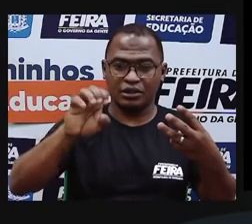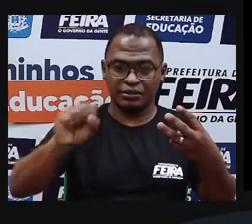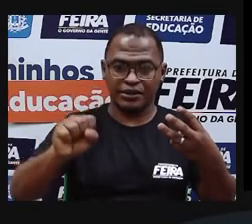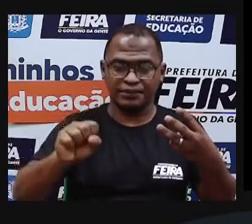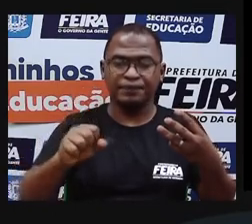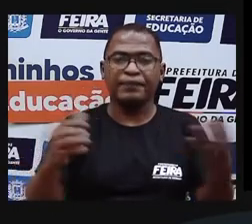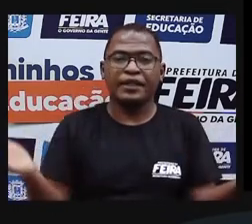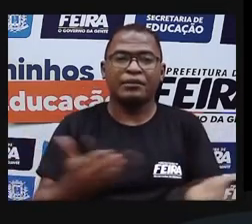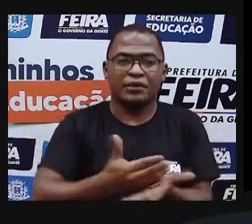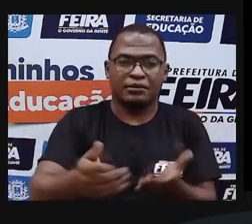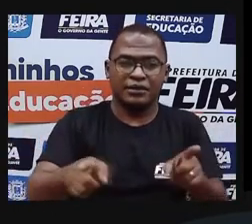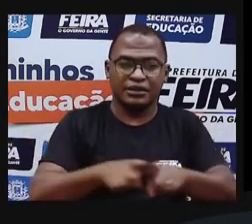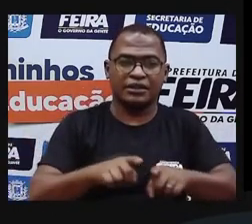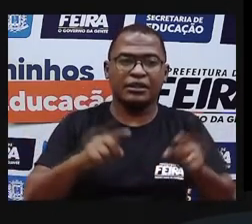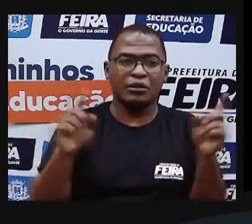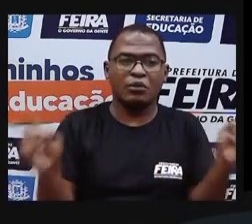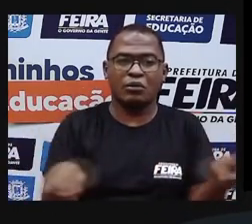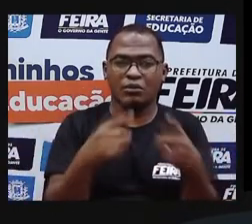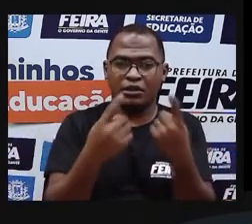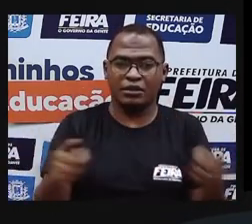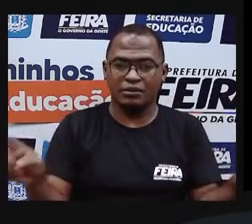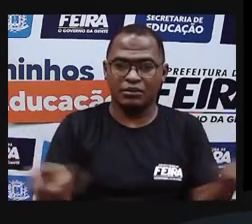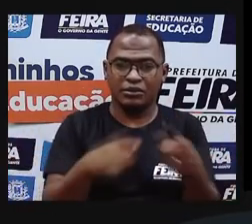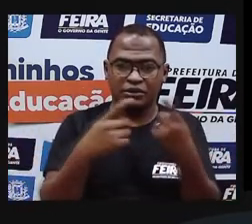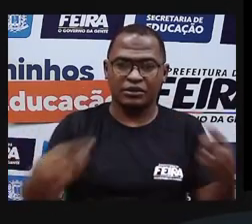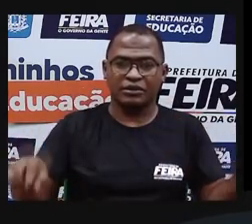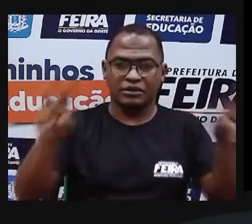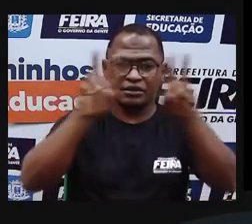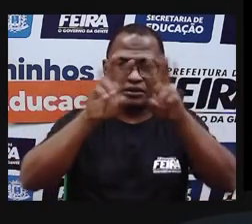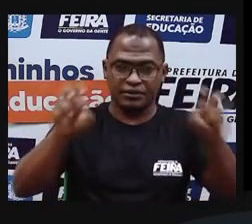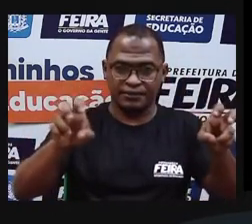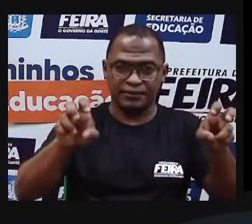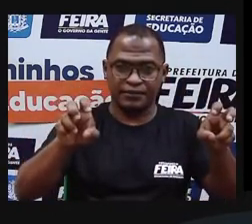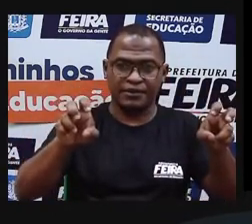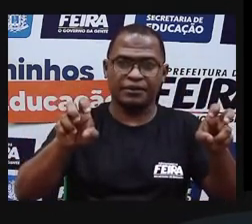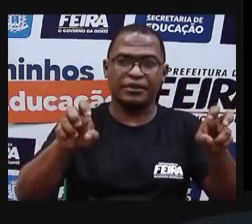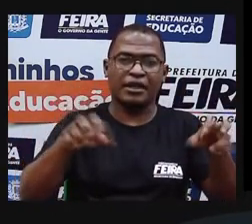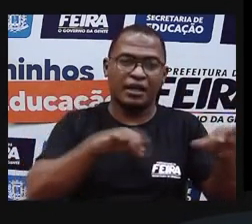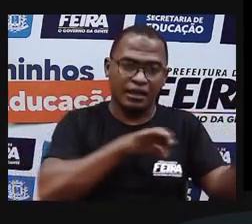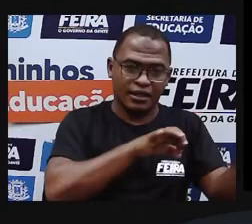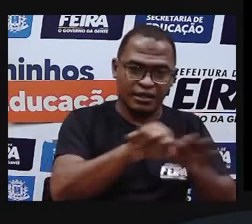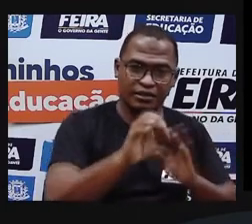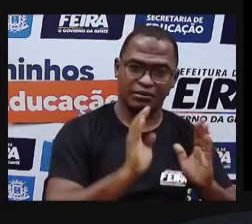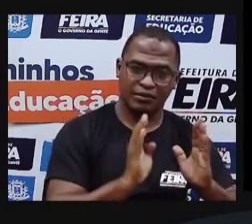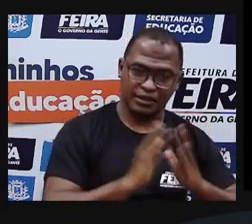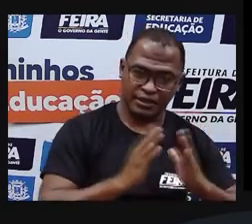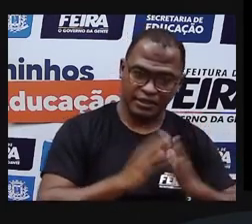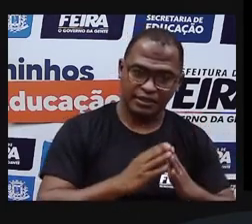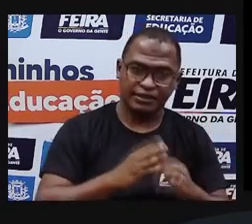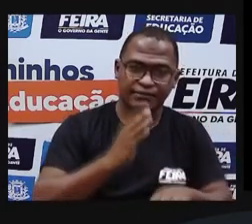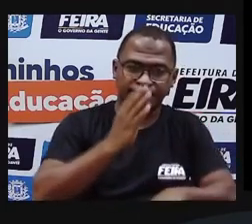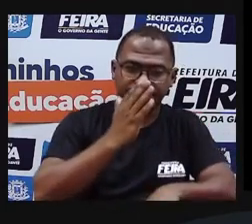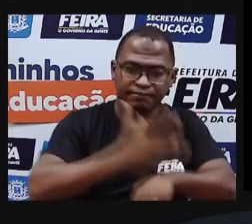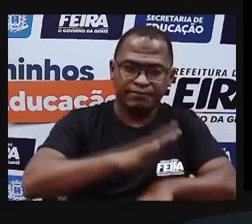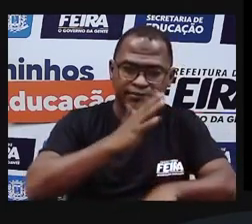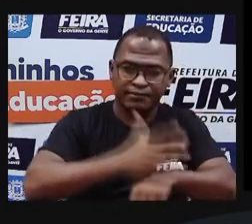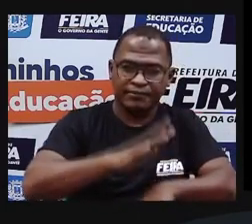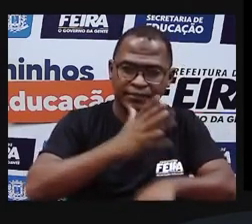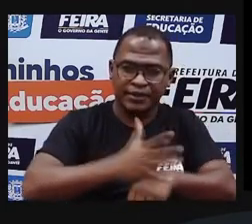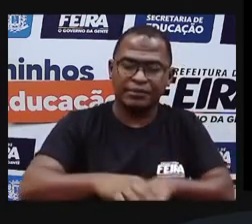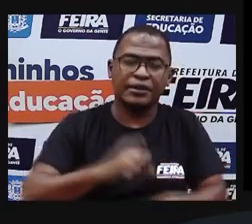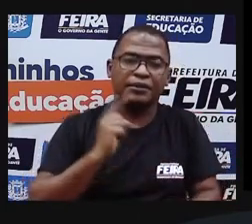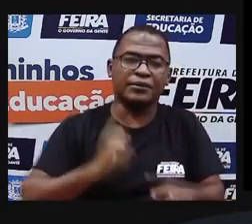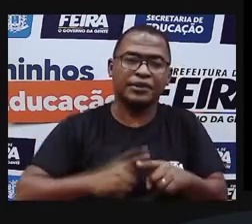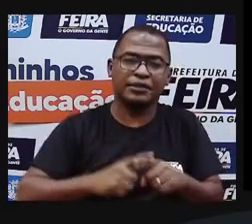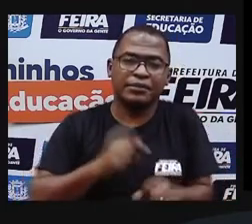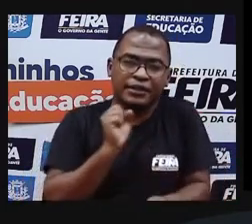que é de Saulo, que diz assim: arrumei a casa, preparei o coração, esperando sua